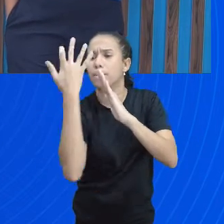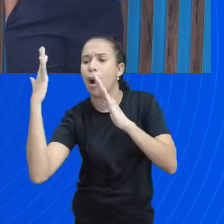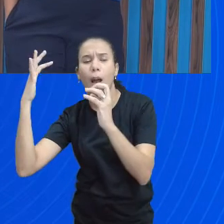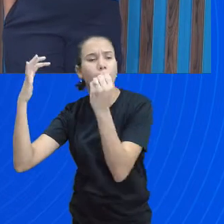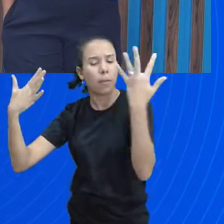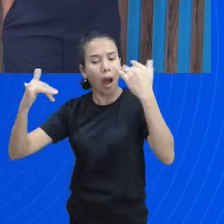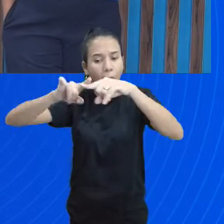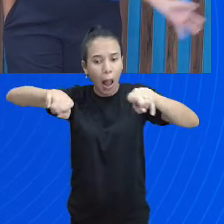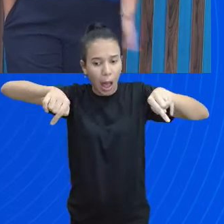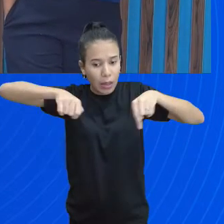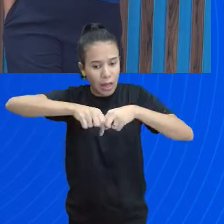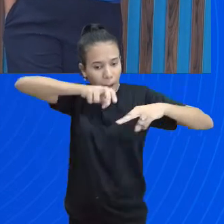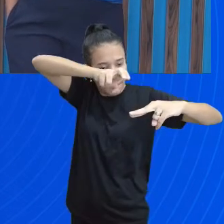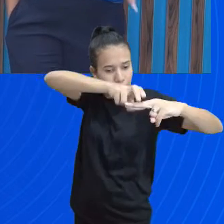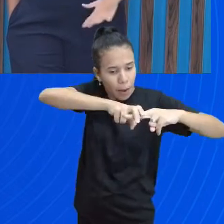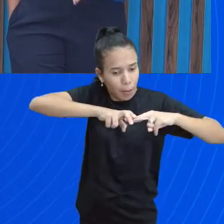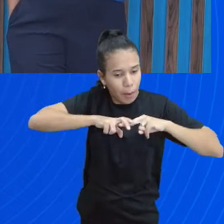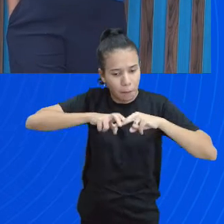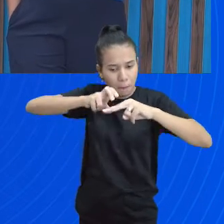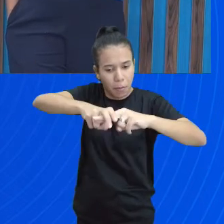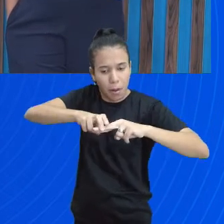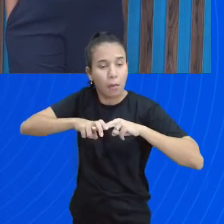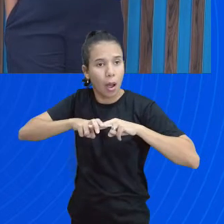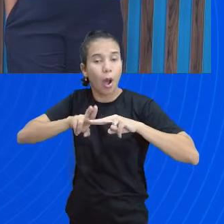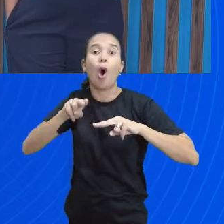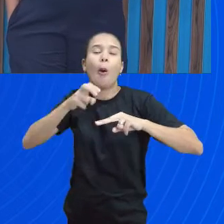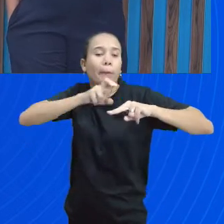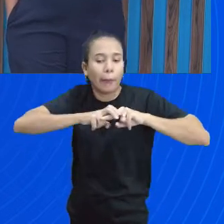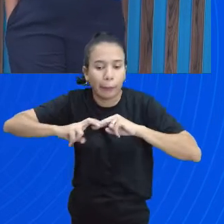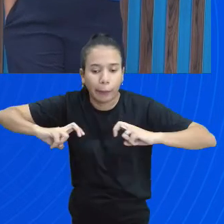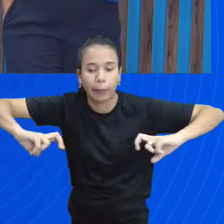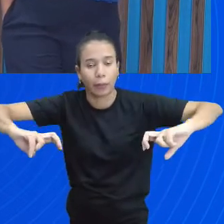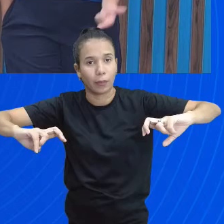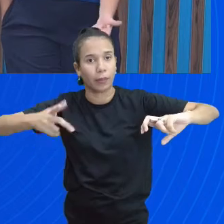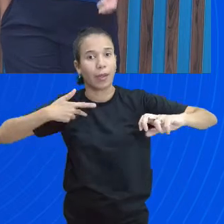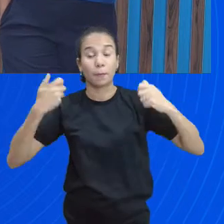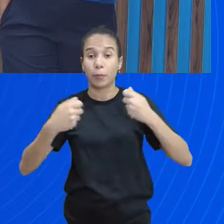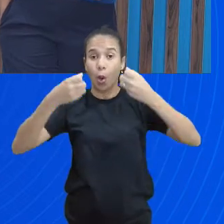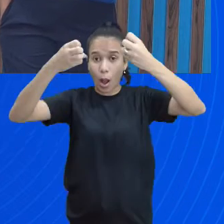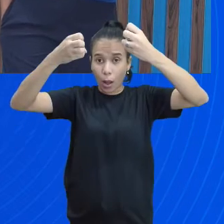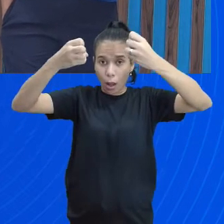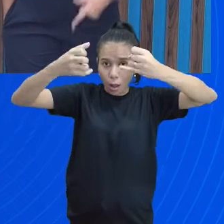a sala tinha carteiras azuis, etc, etc. Eu descrevo